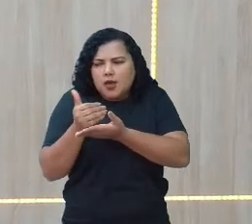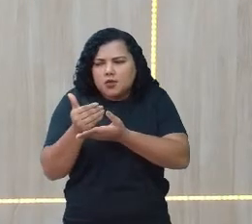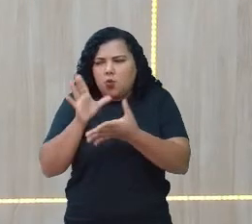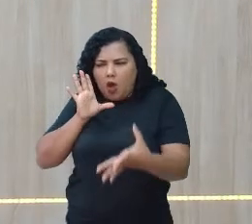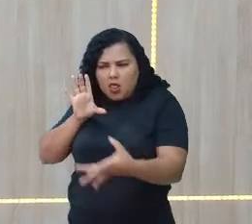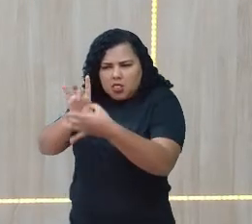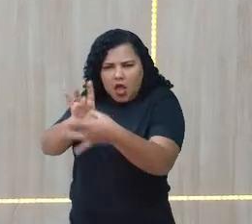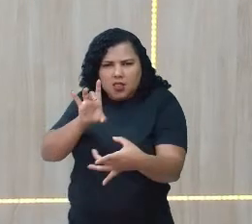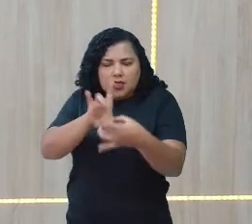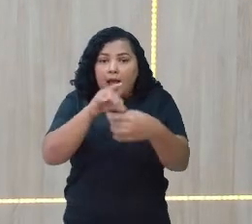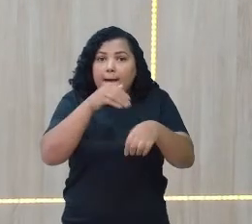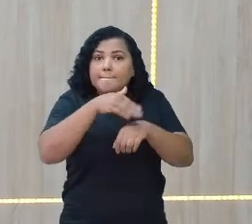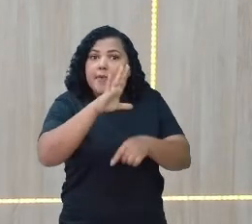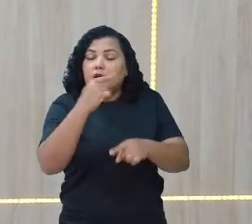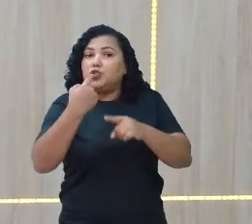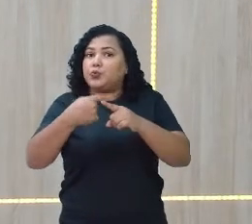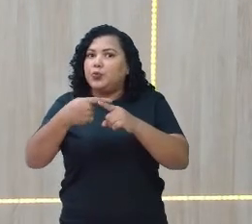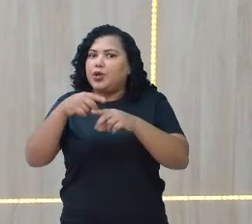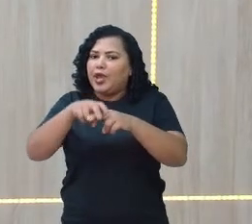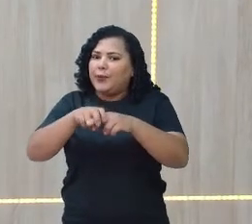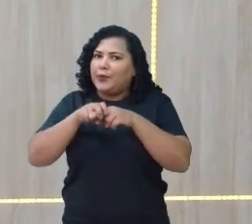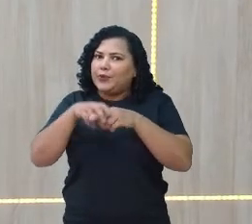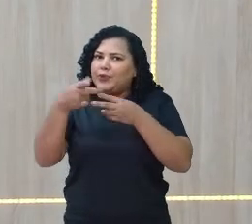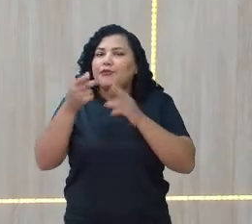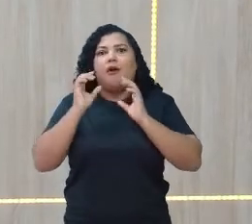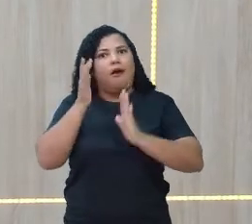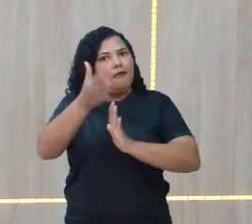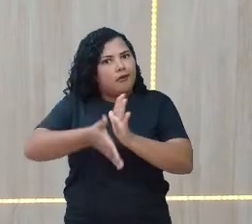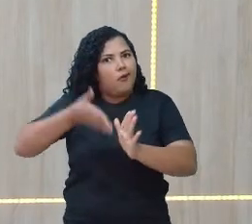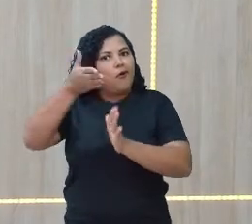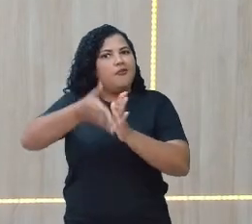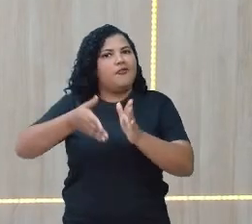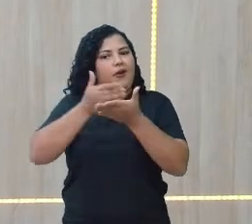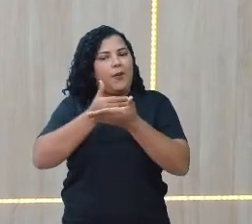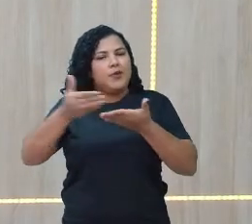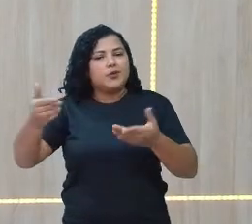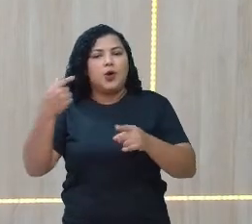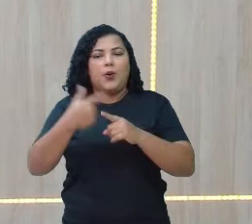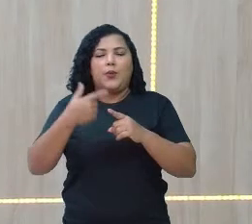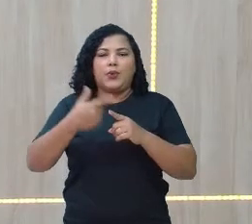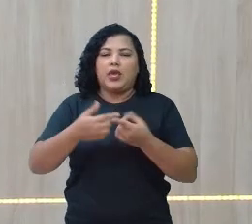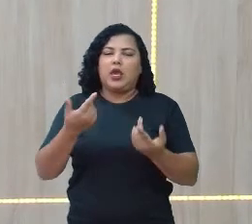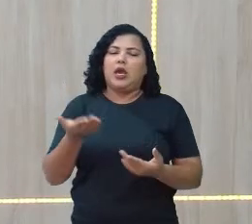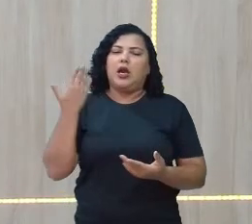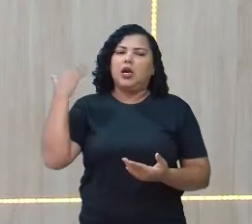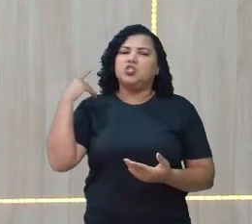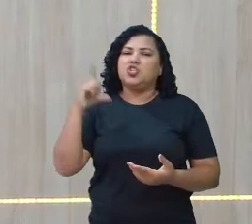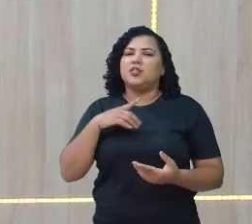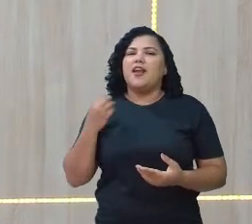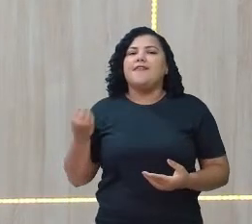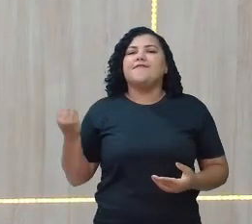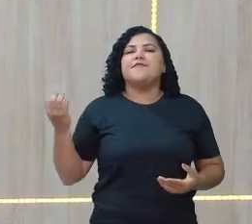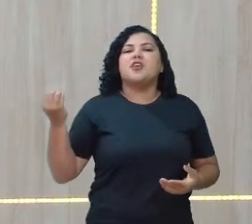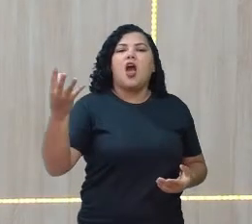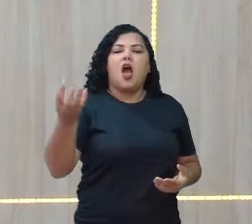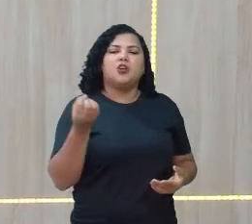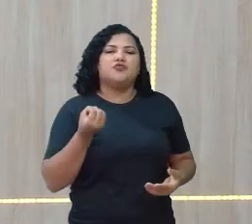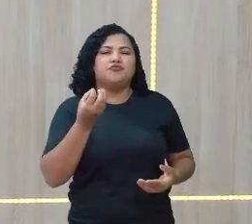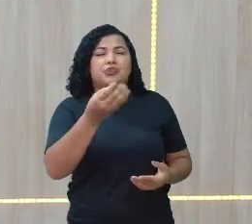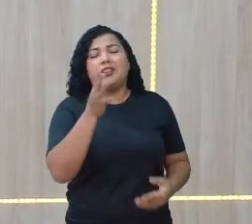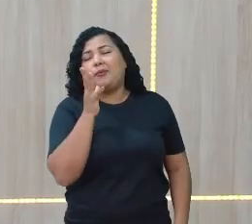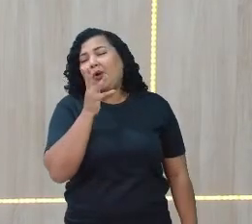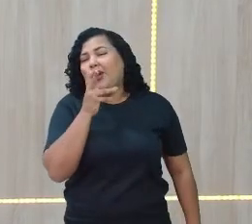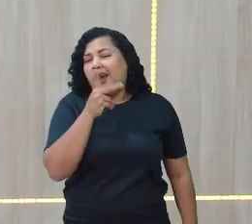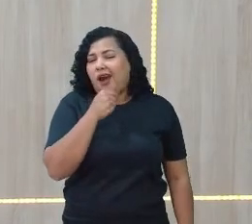Porque existiam viagens que às vezes passava-se o dia inteiro para se alcançar, para chegar, e os trens,